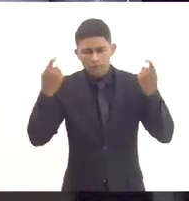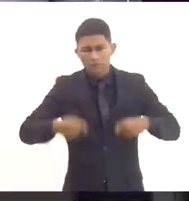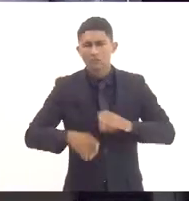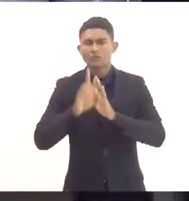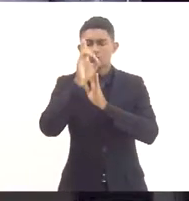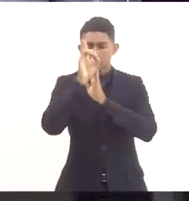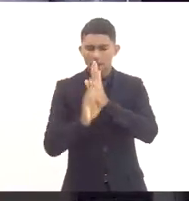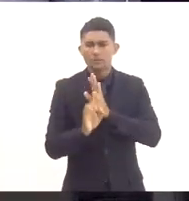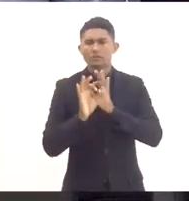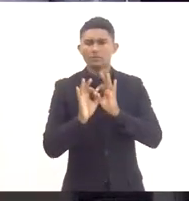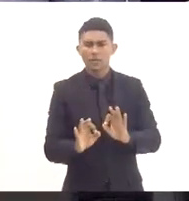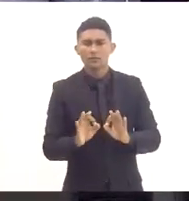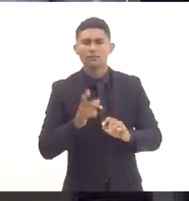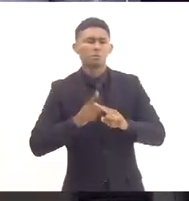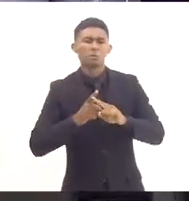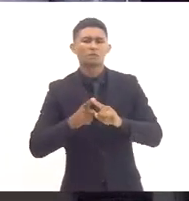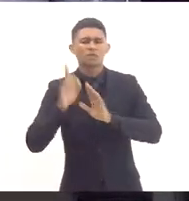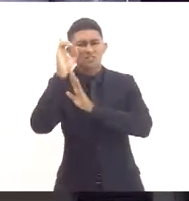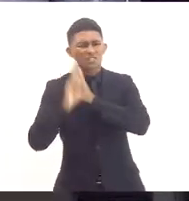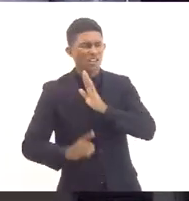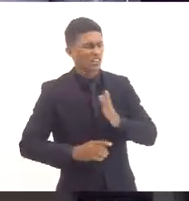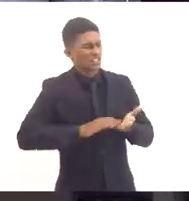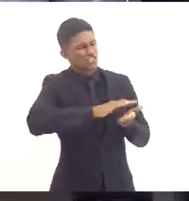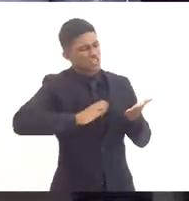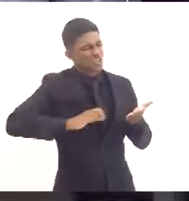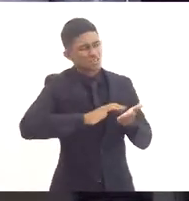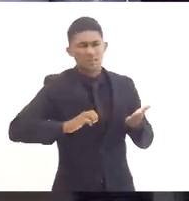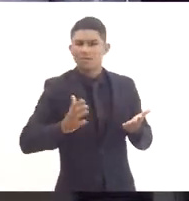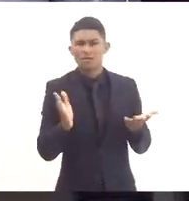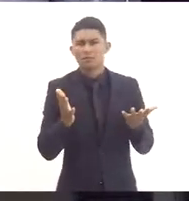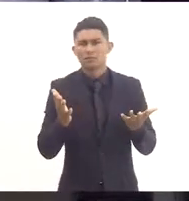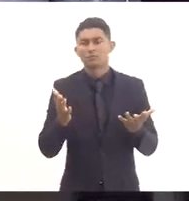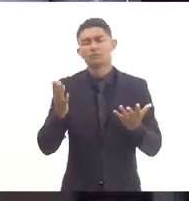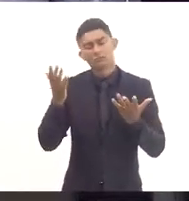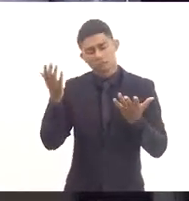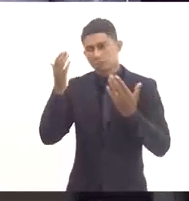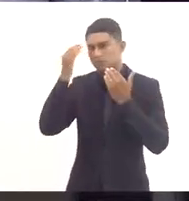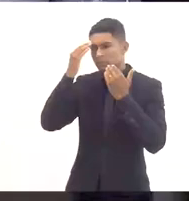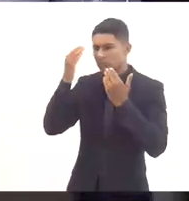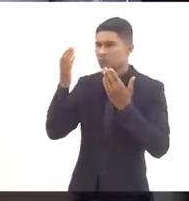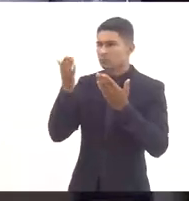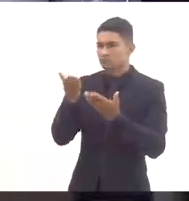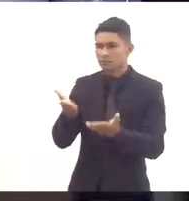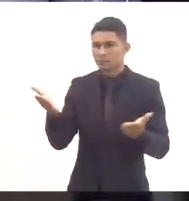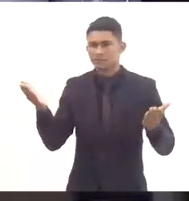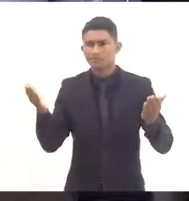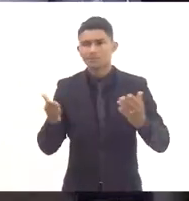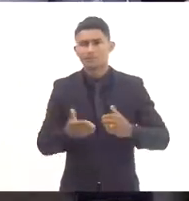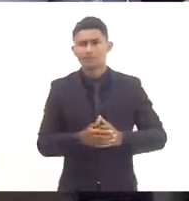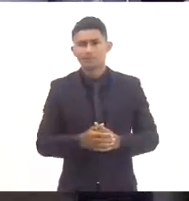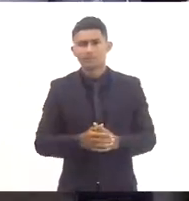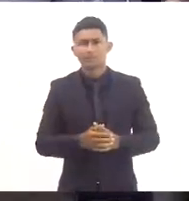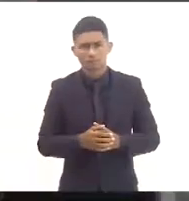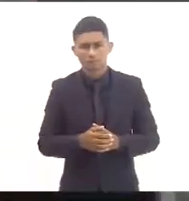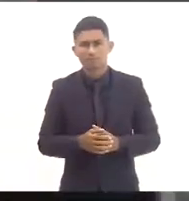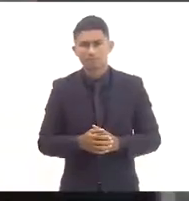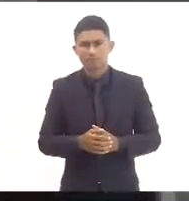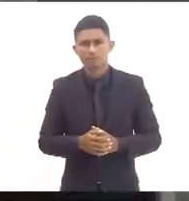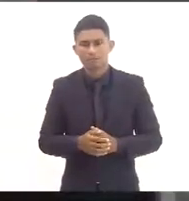dele que são tirados a todos os momentos eu agradeço todo mundo obrigado